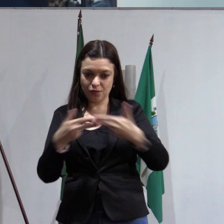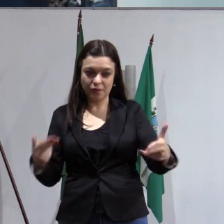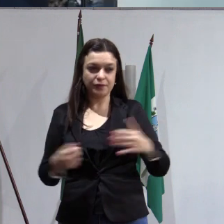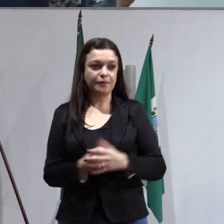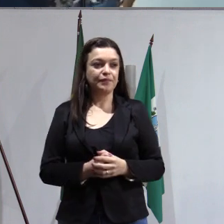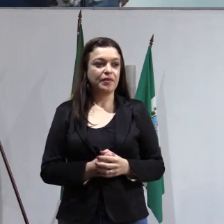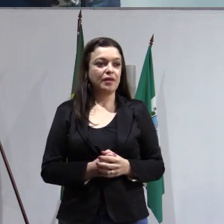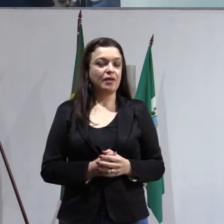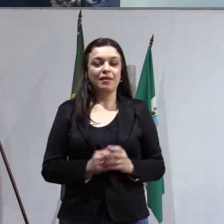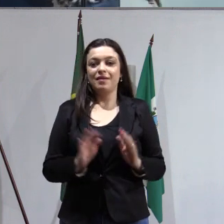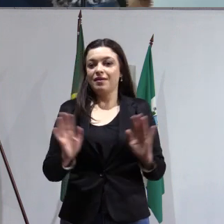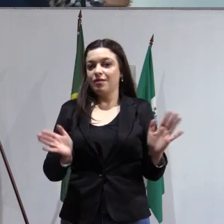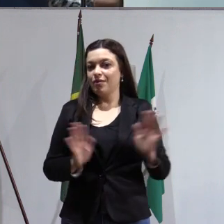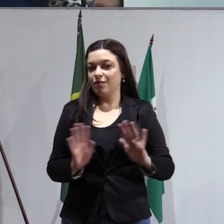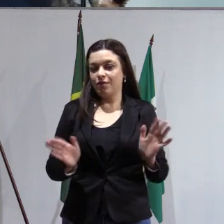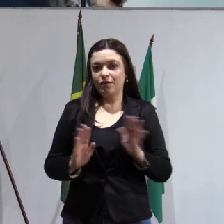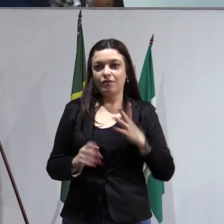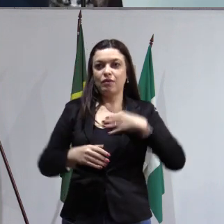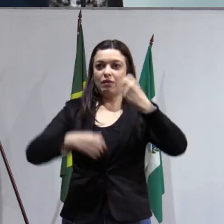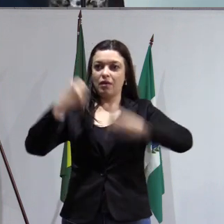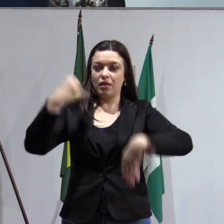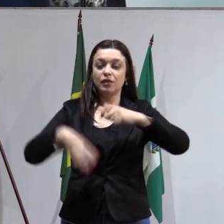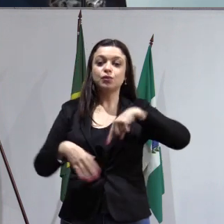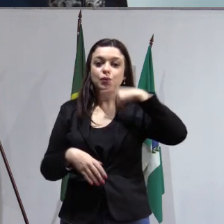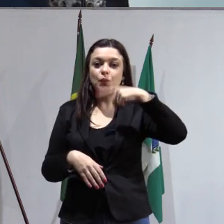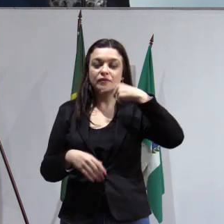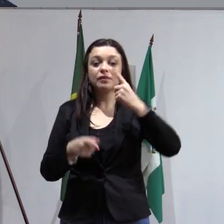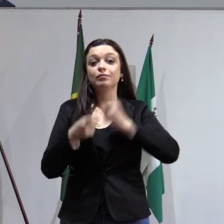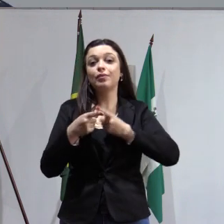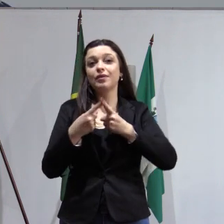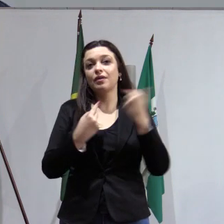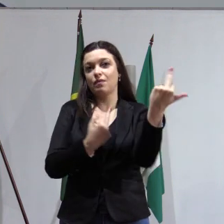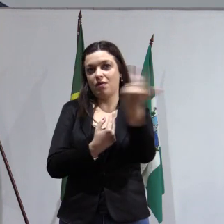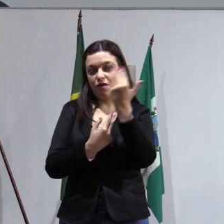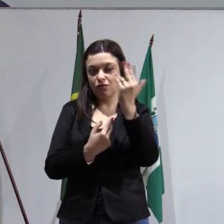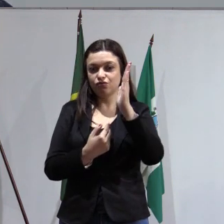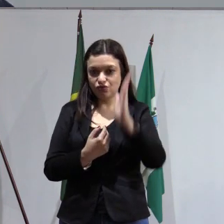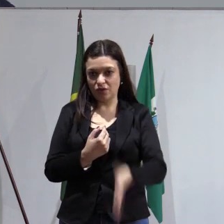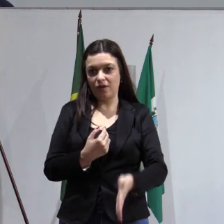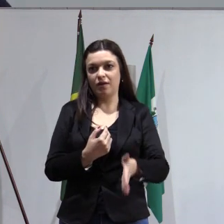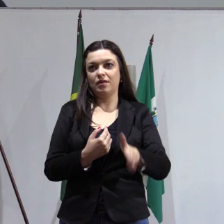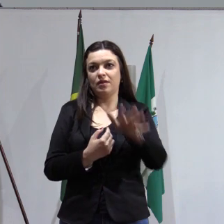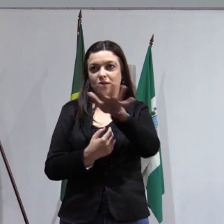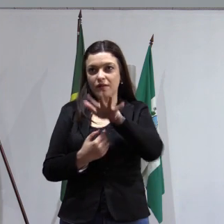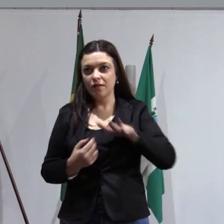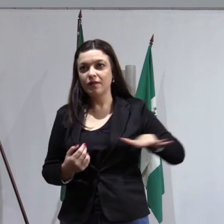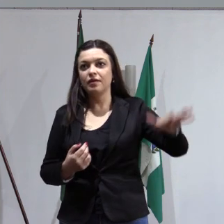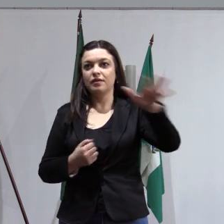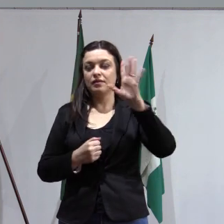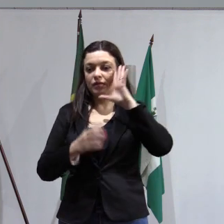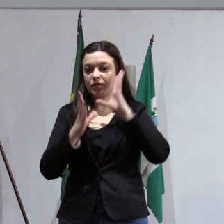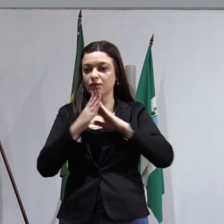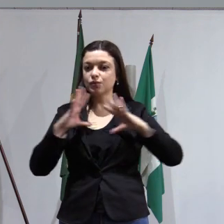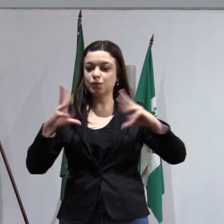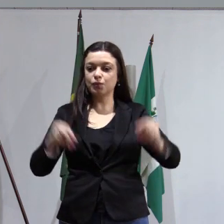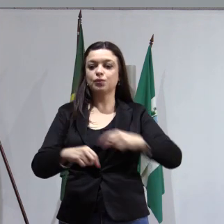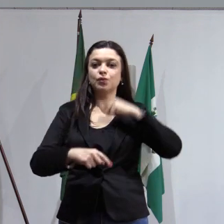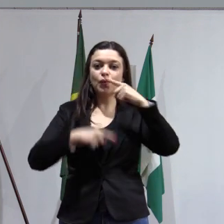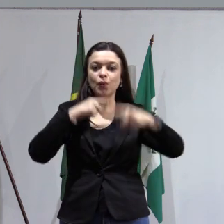aqui compartilhar com vocês dúvidas, porque me parece que o ambiente aqui, a vibe está sendo de dúvidas,